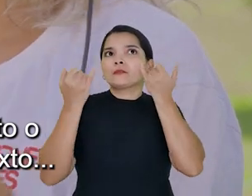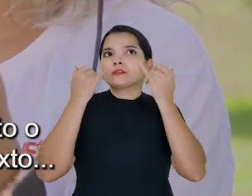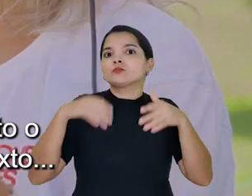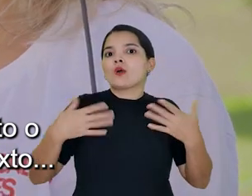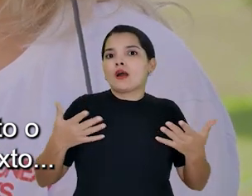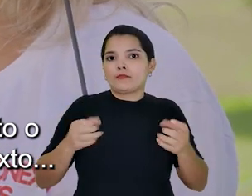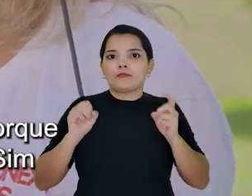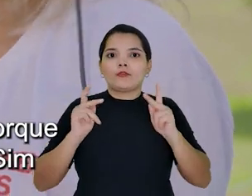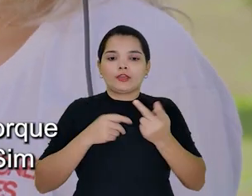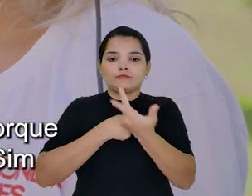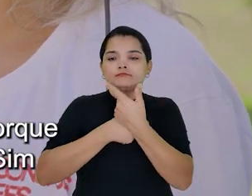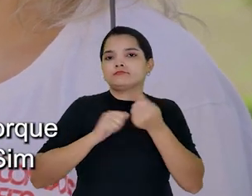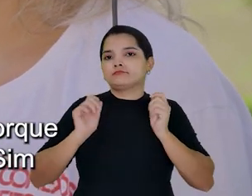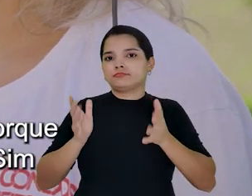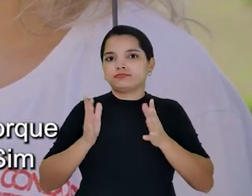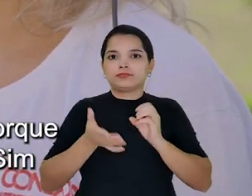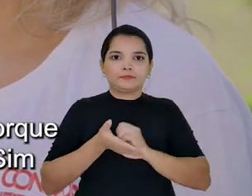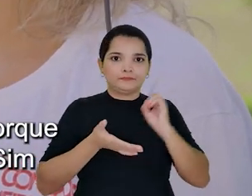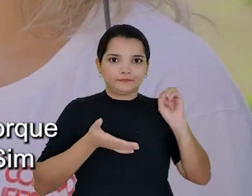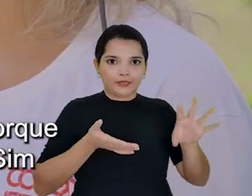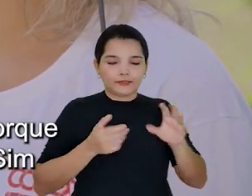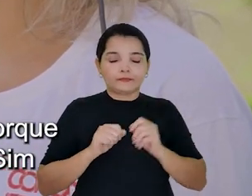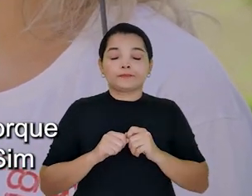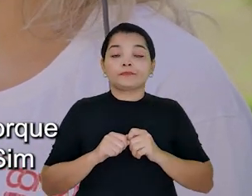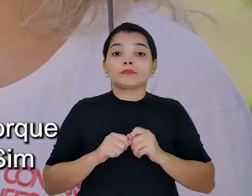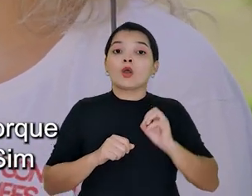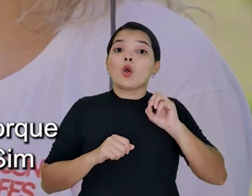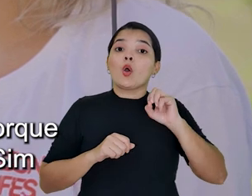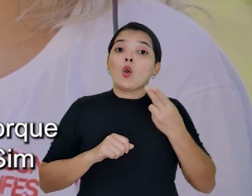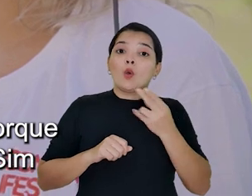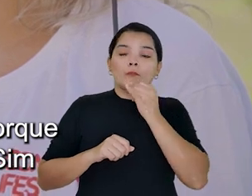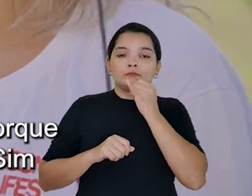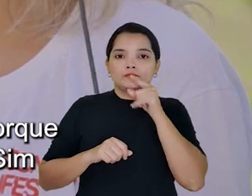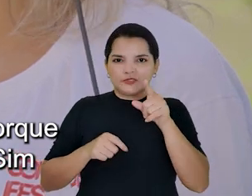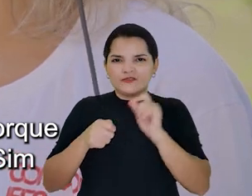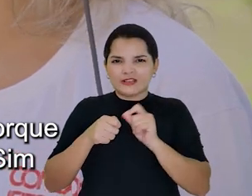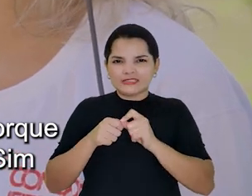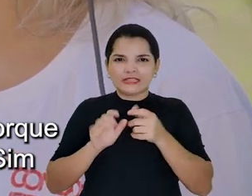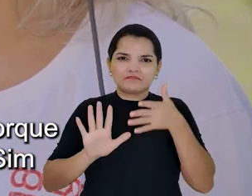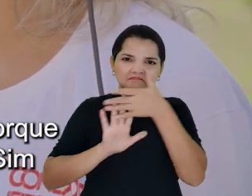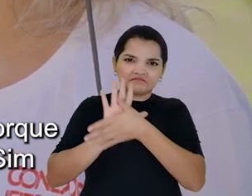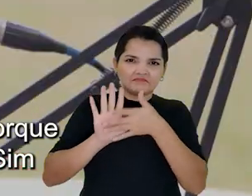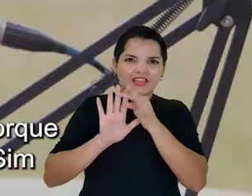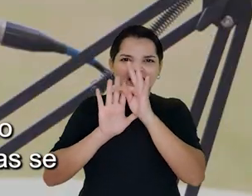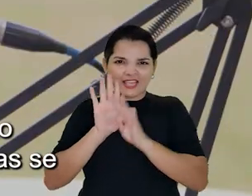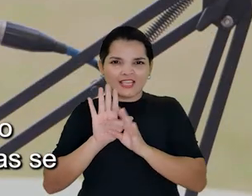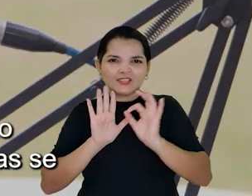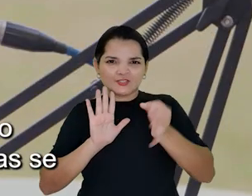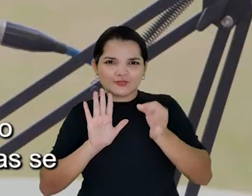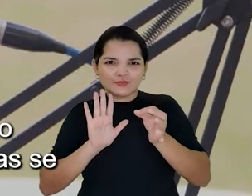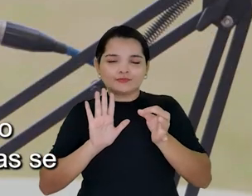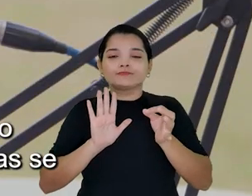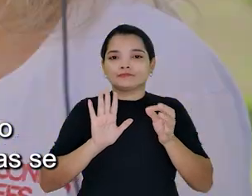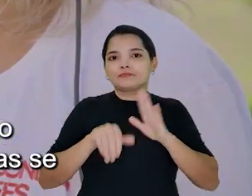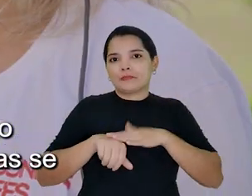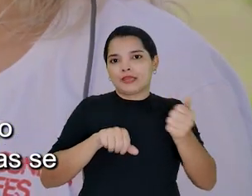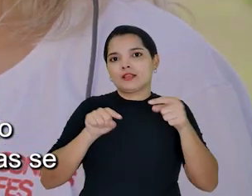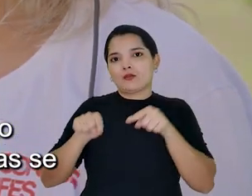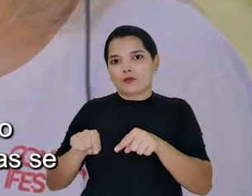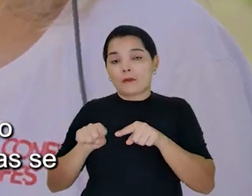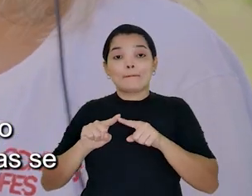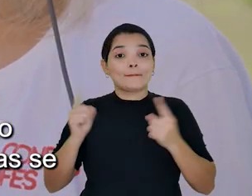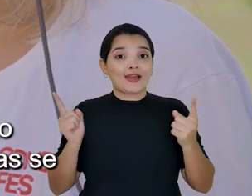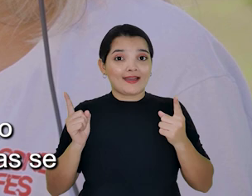vai escrever texto é sempre melhor texto áudio é um recurso porque às vezes você não consegue ouvir o áudio o texto é mais fácil